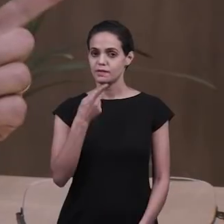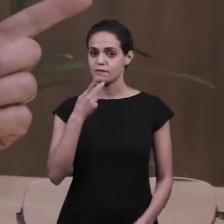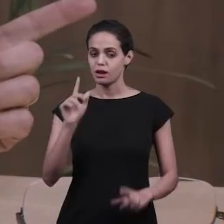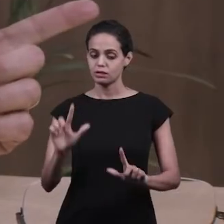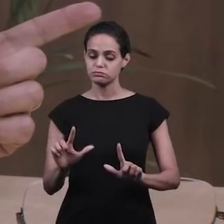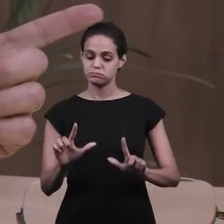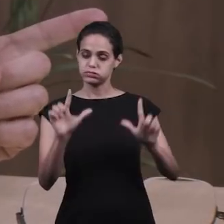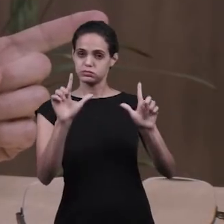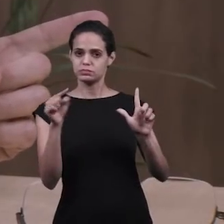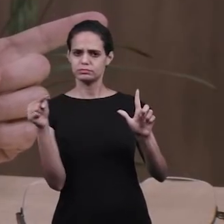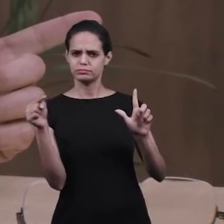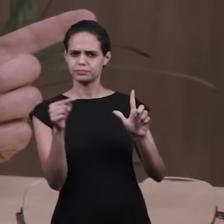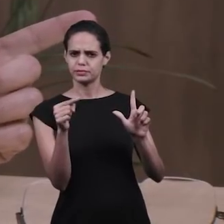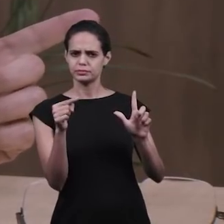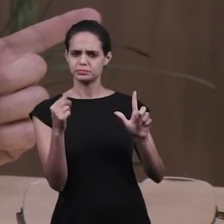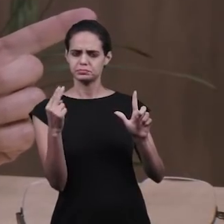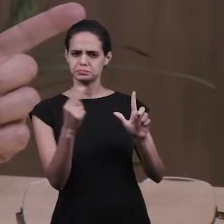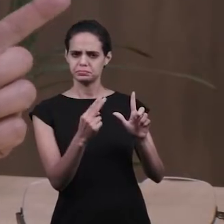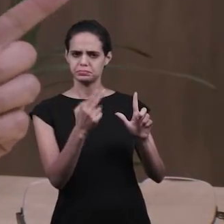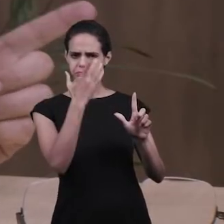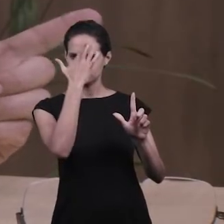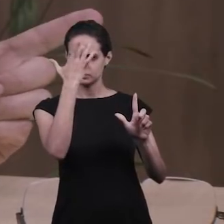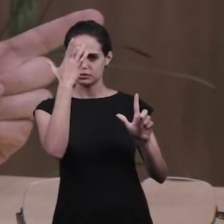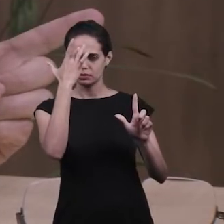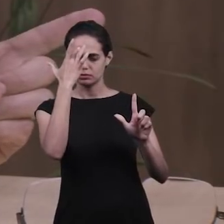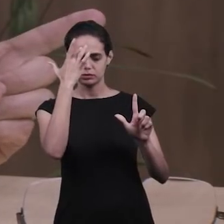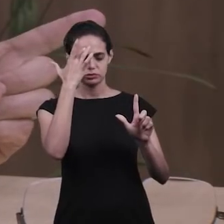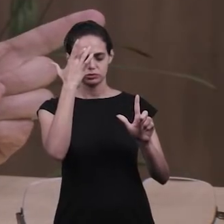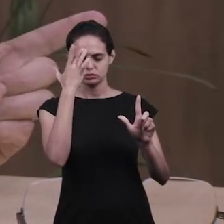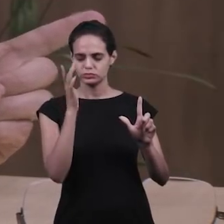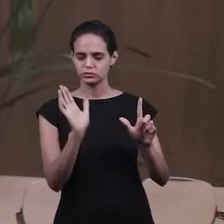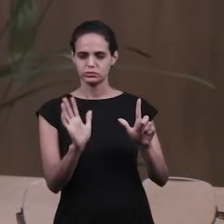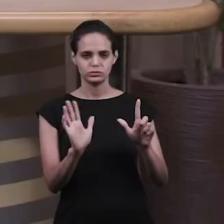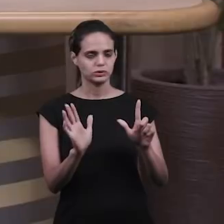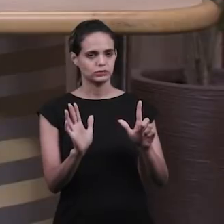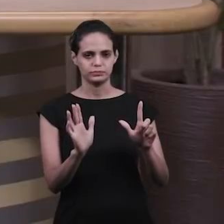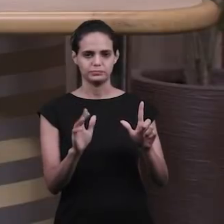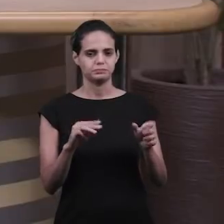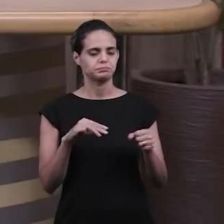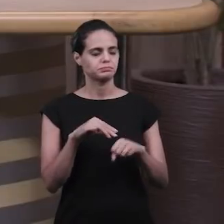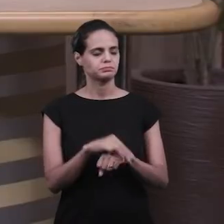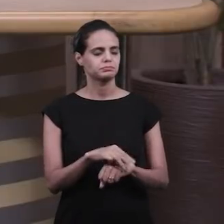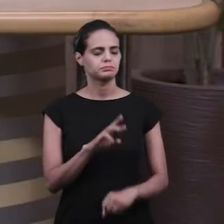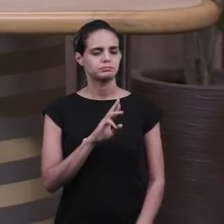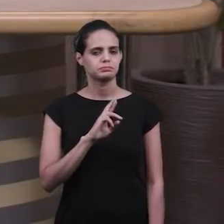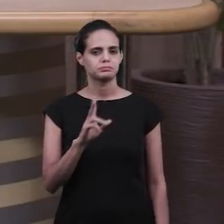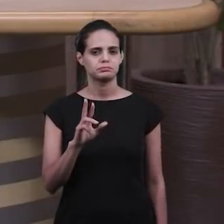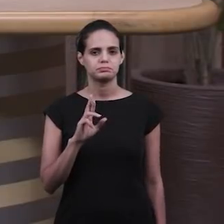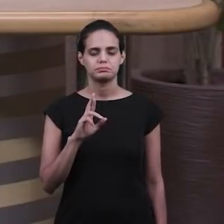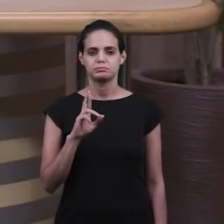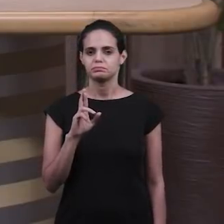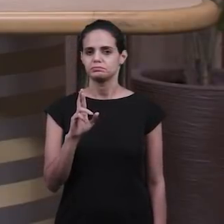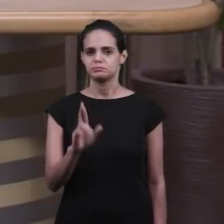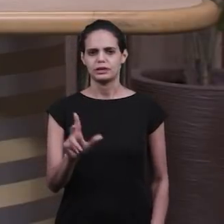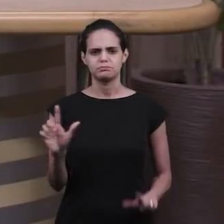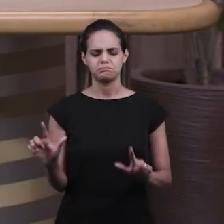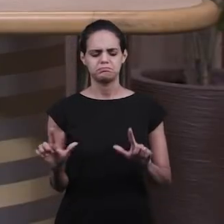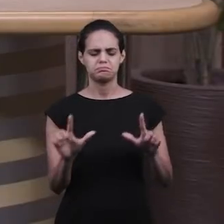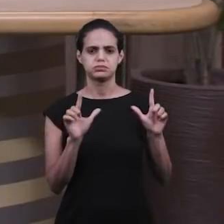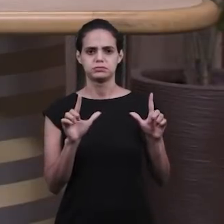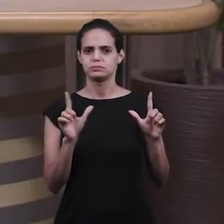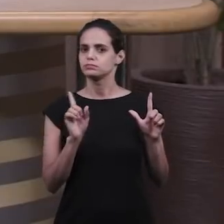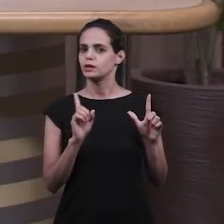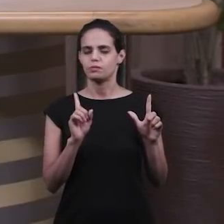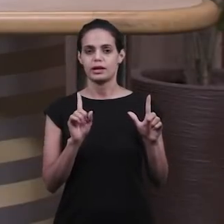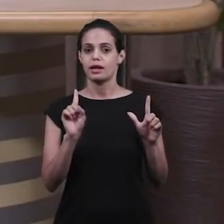Repito, na vez anterior eu falei que ministério não é título. Não é título, exatamente. Ministério não é título, não é profissão, ministério é função. Então,